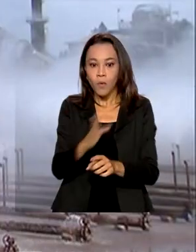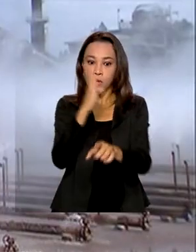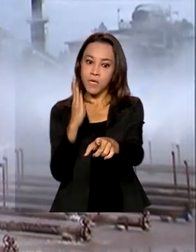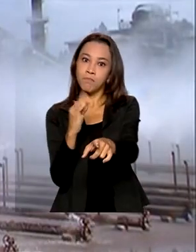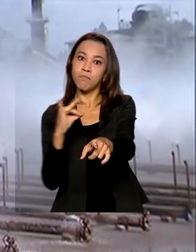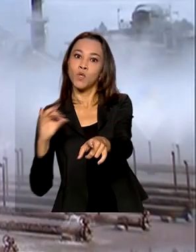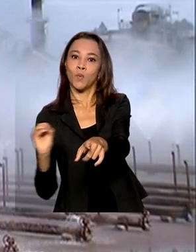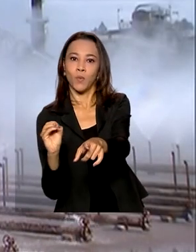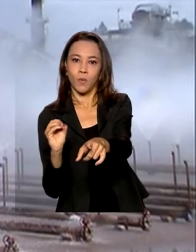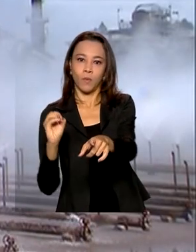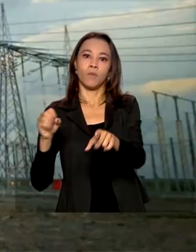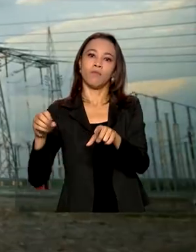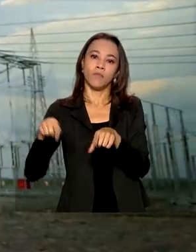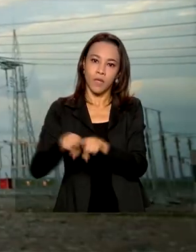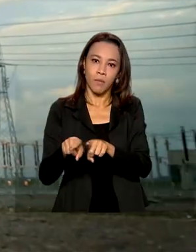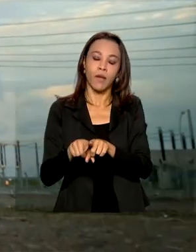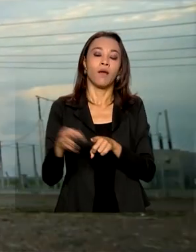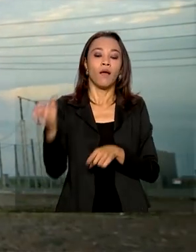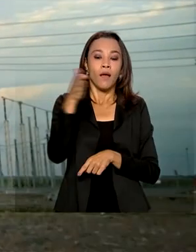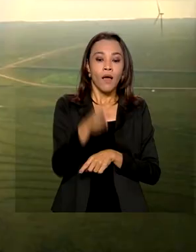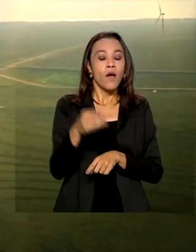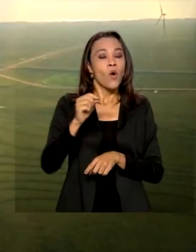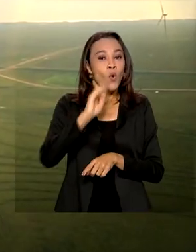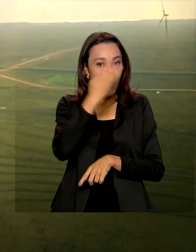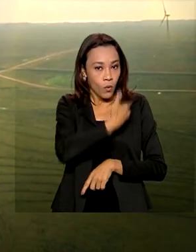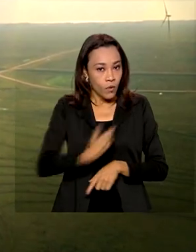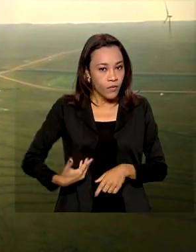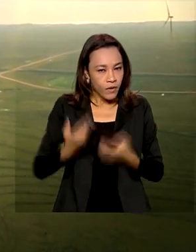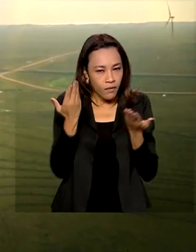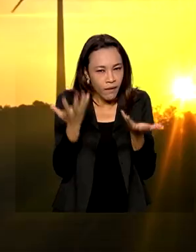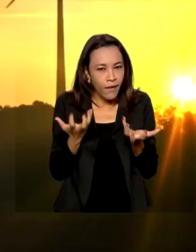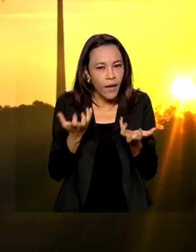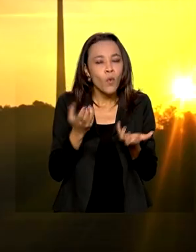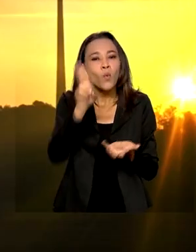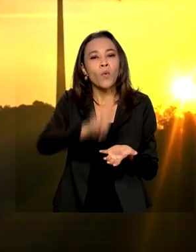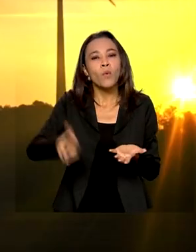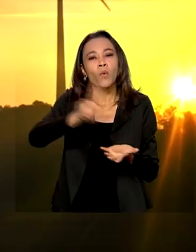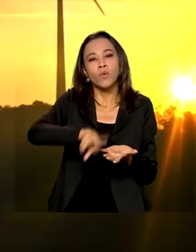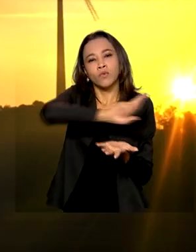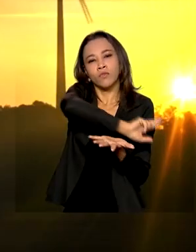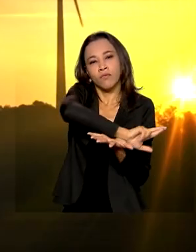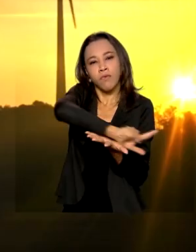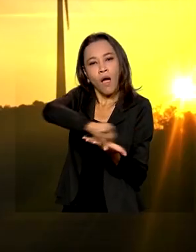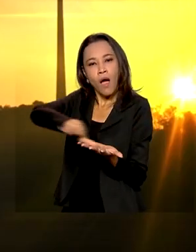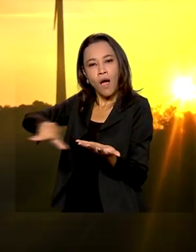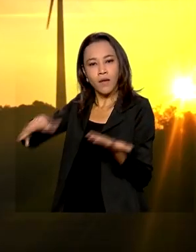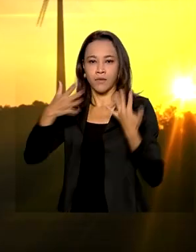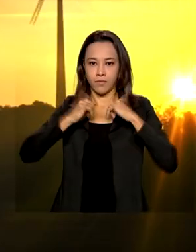a intenção do governo é diversificar cada vez mais a matriz elétrica nacional